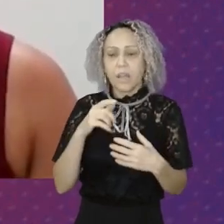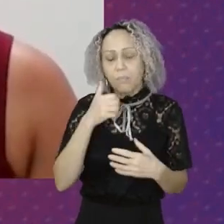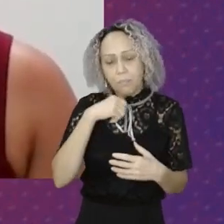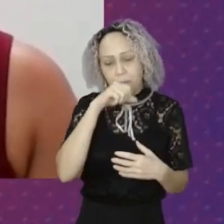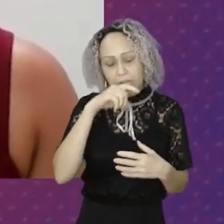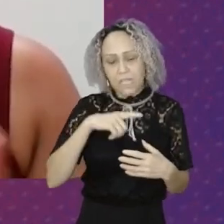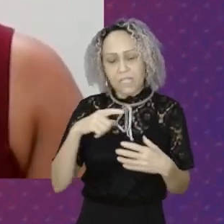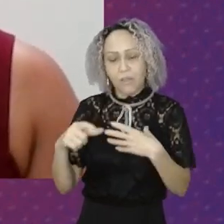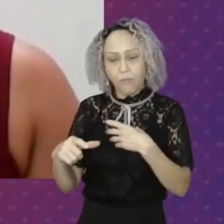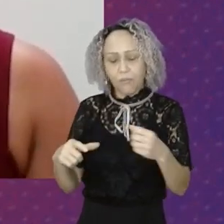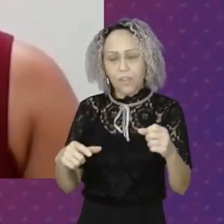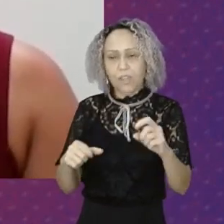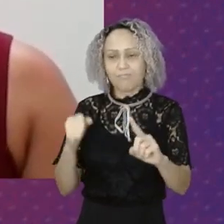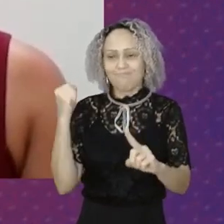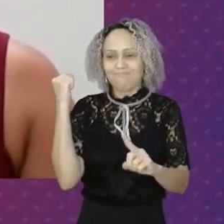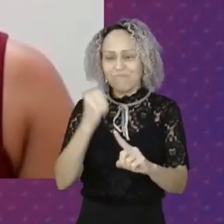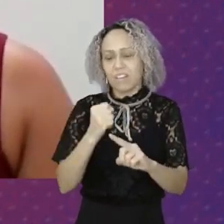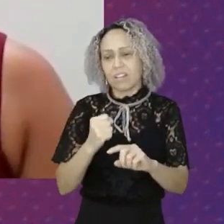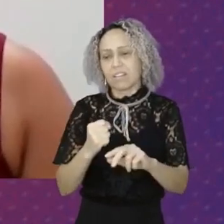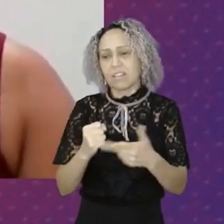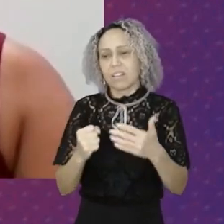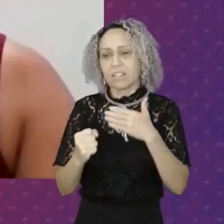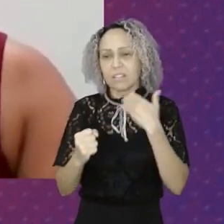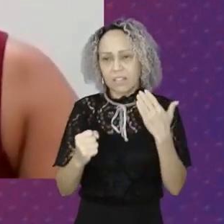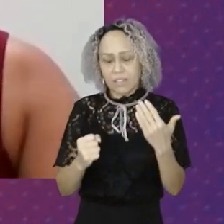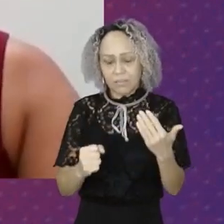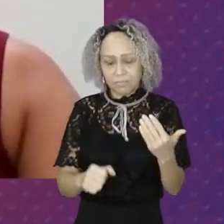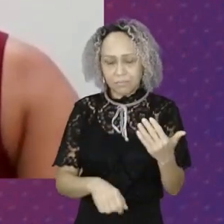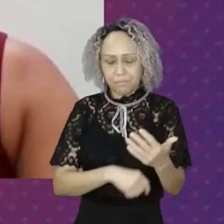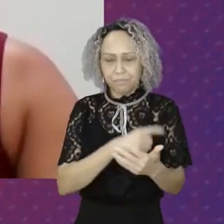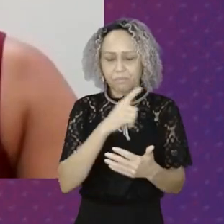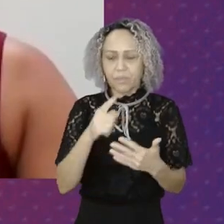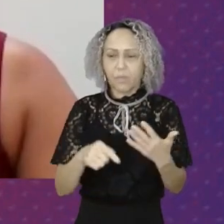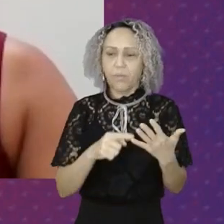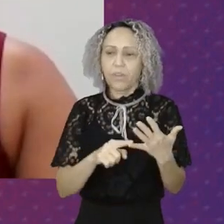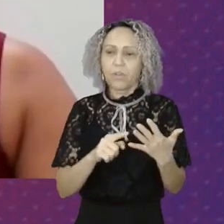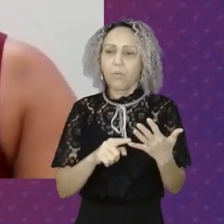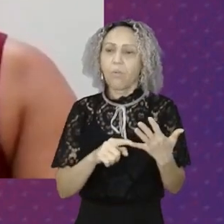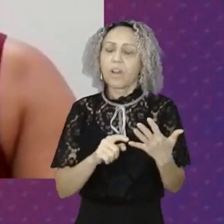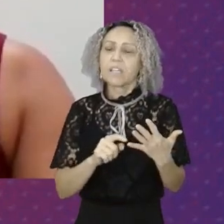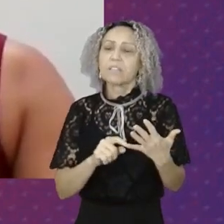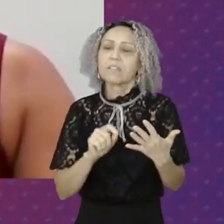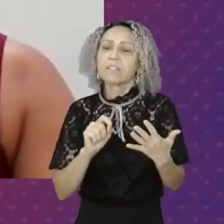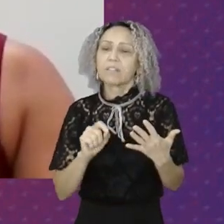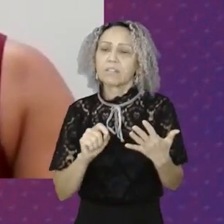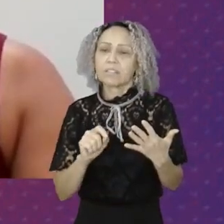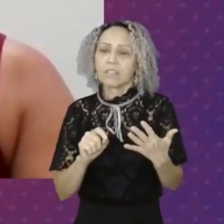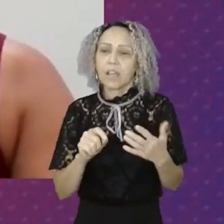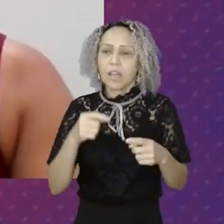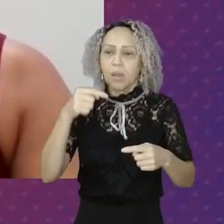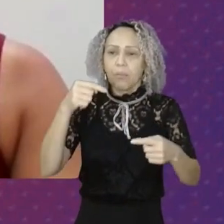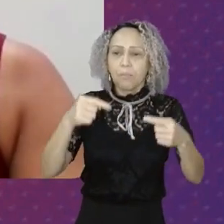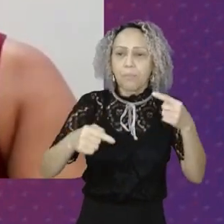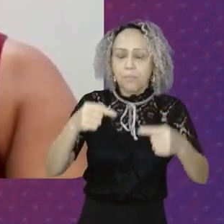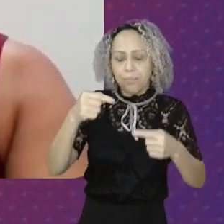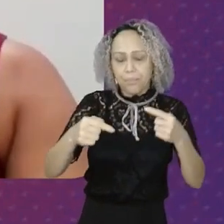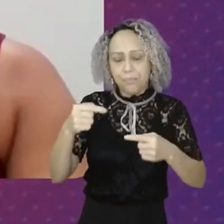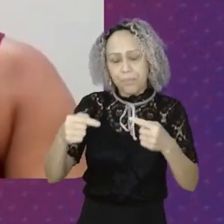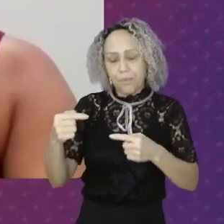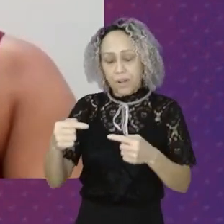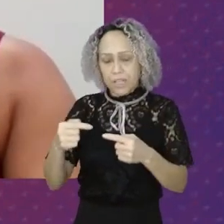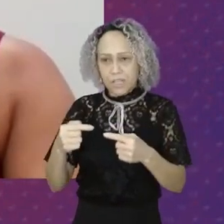filhos assassinados. E por fim, o quinto eixo é o eixo de em políticas de fomento à política